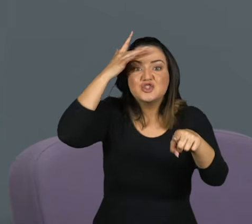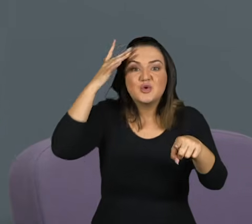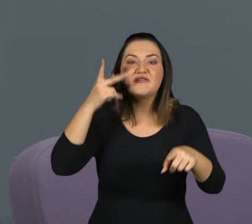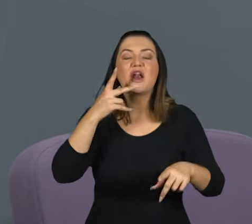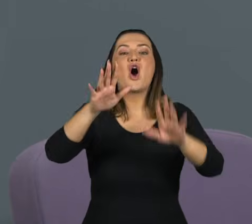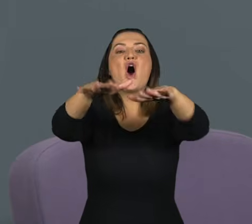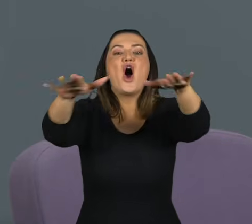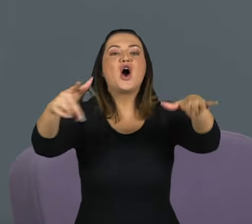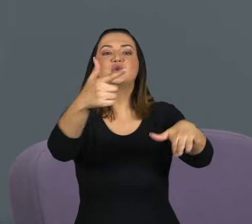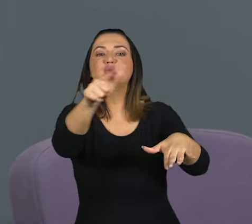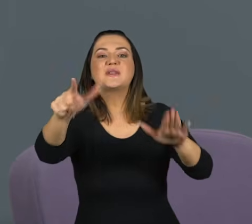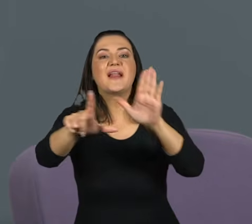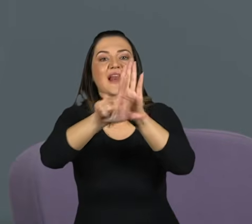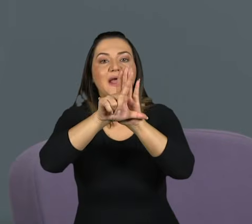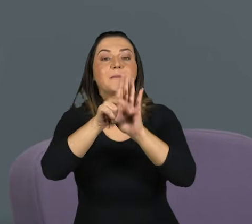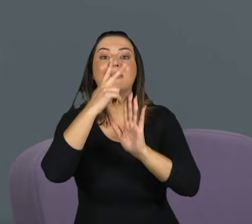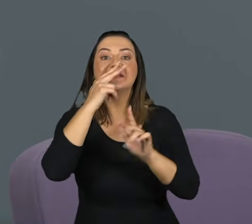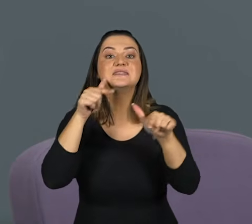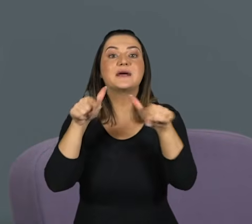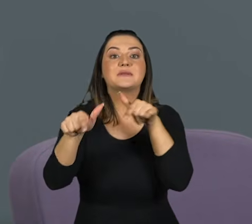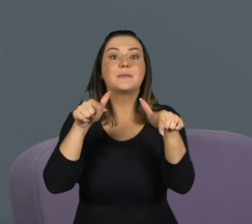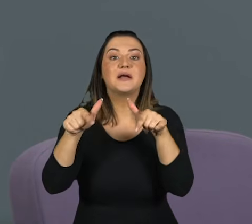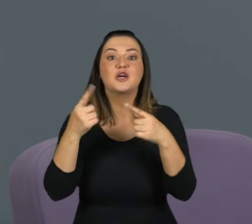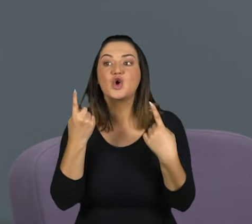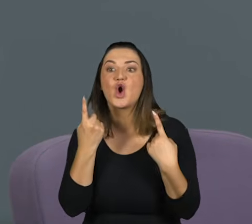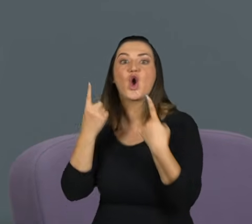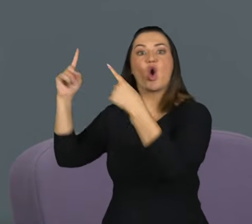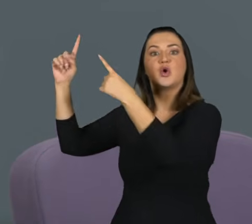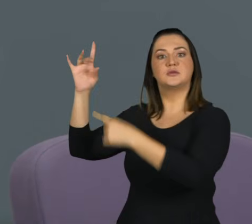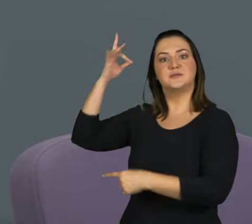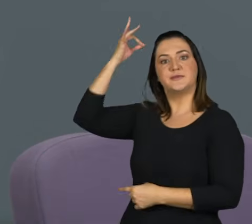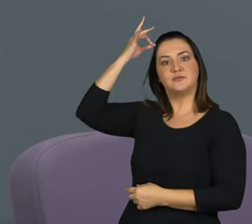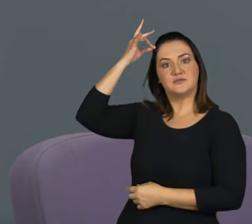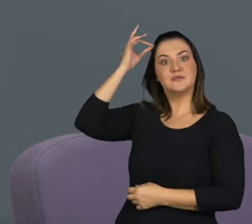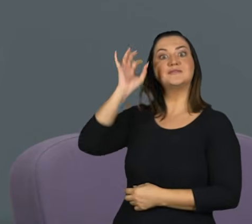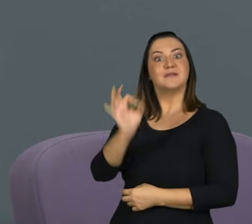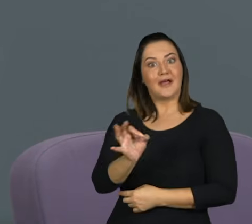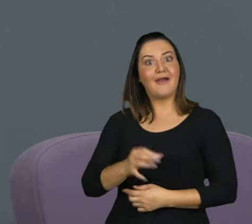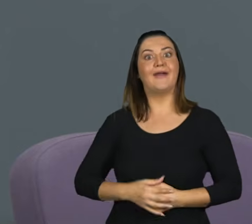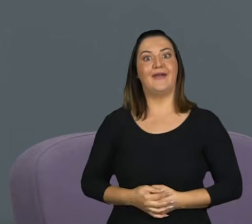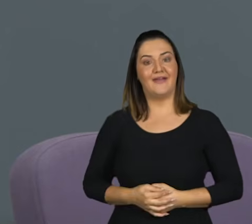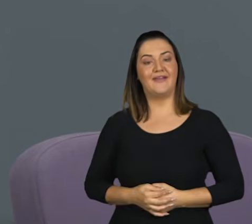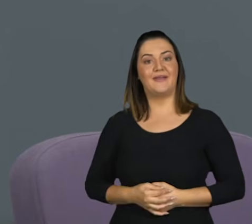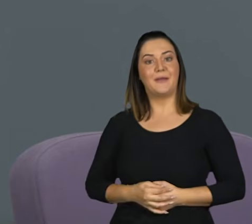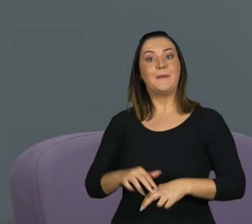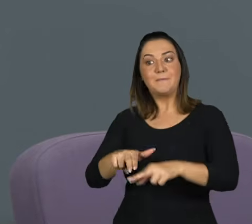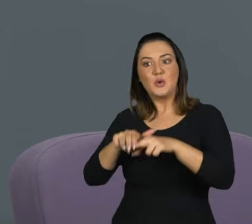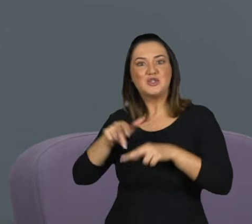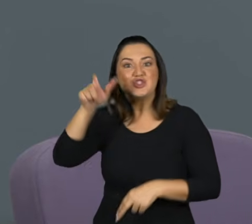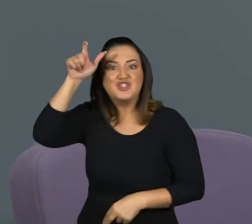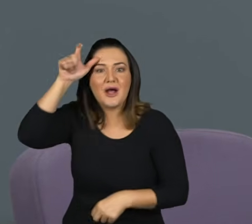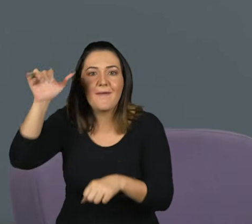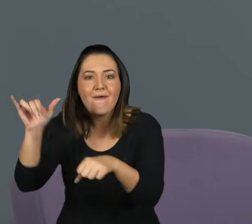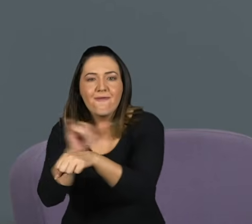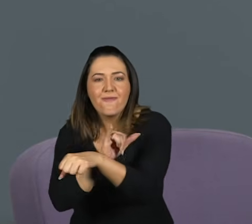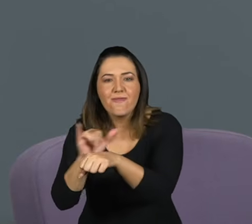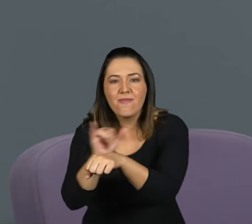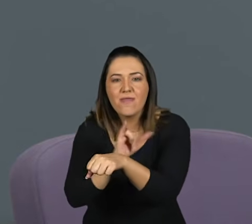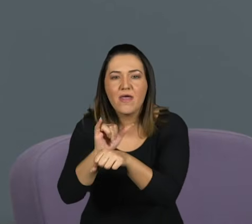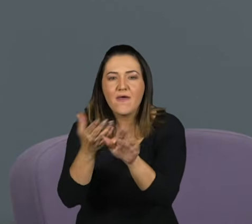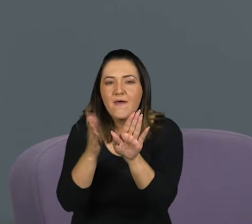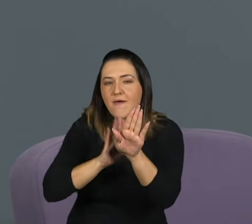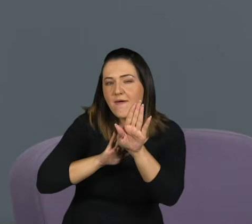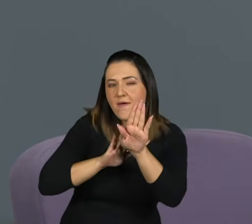está trabalhando contra o Espírito Santo. E é assim que o diabo luta para jogar a verdade por terra. Deu para você entender?